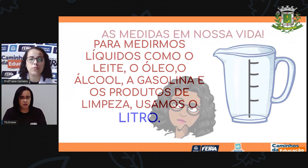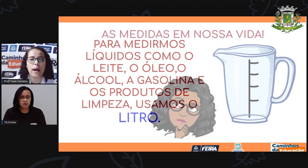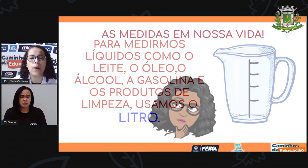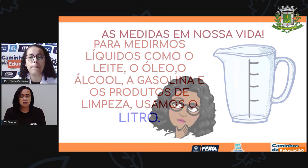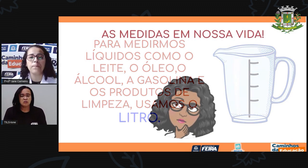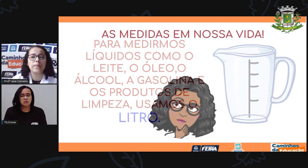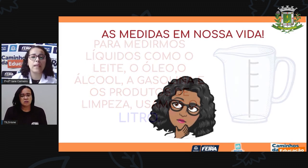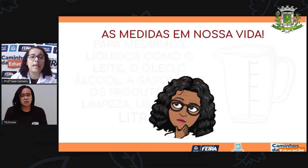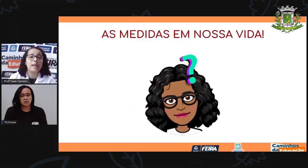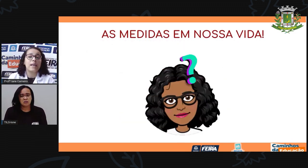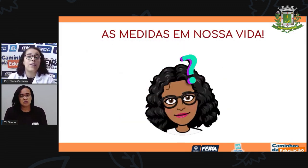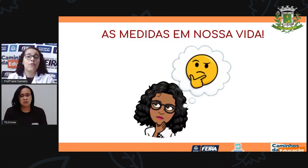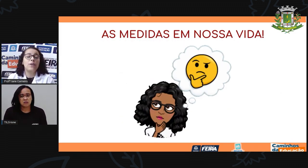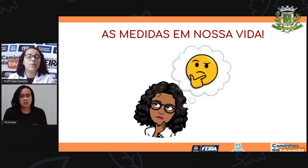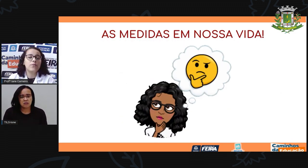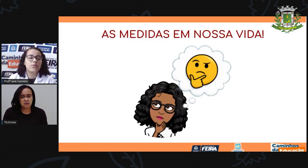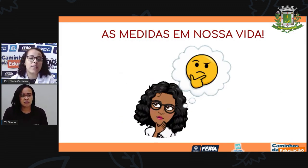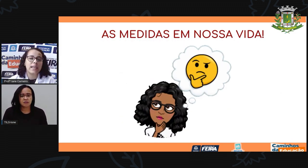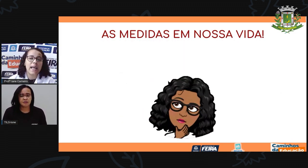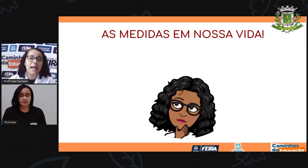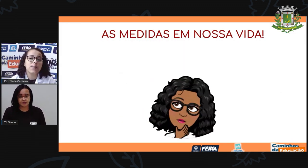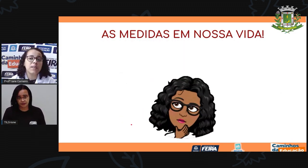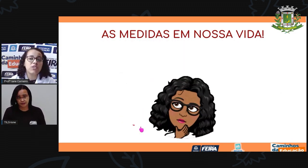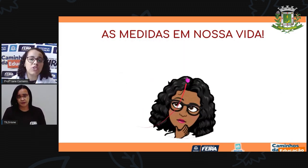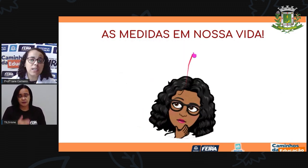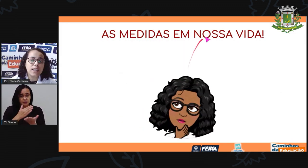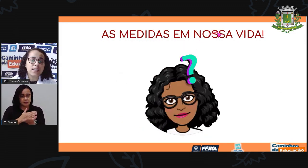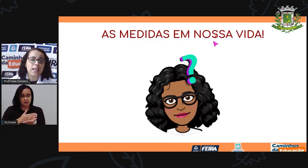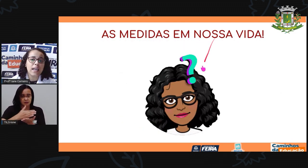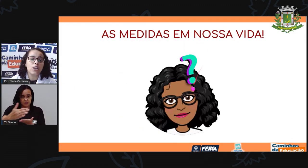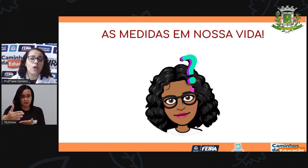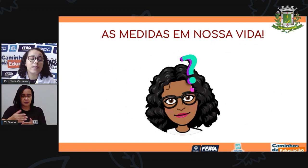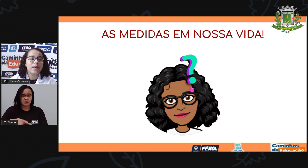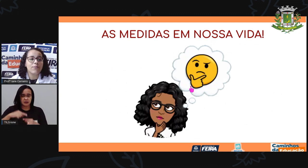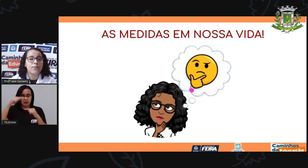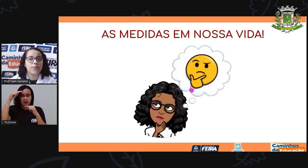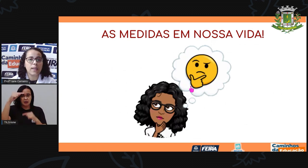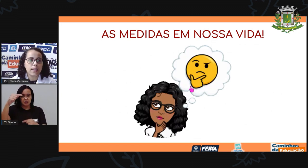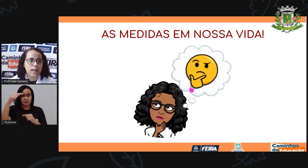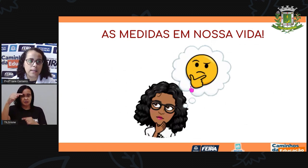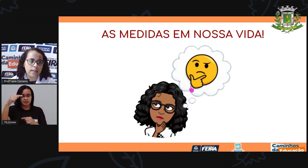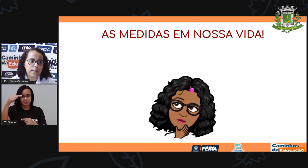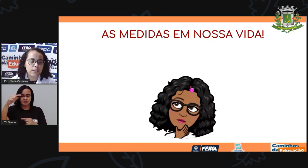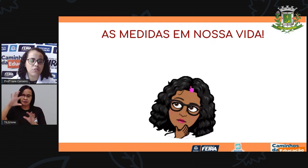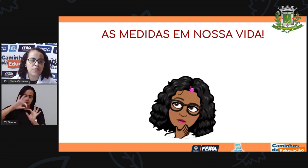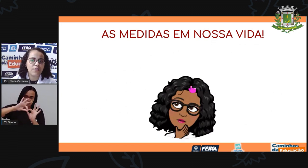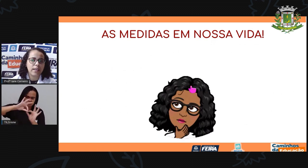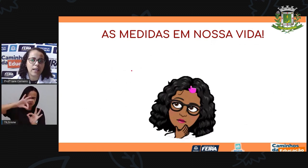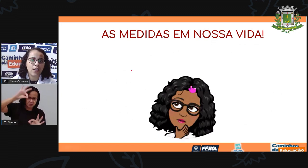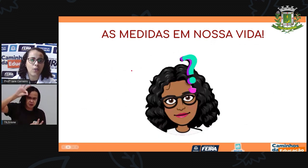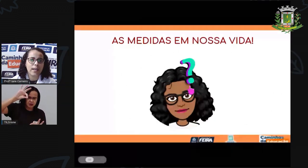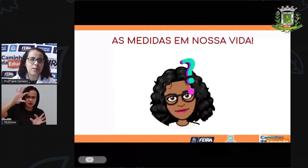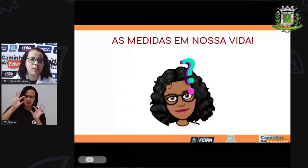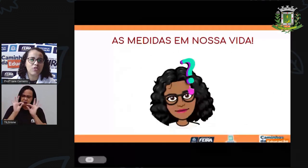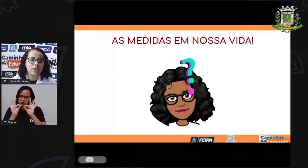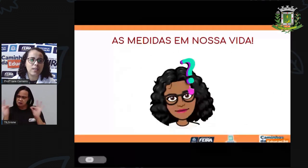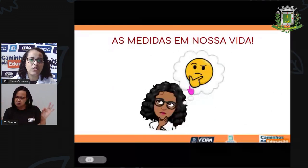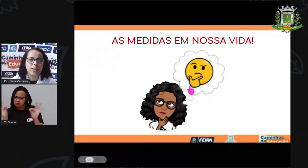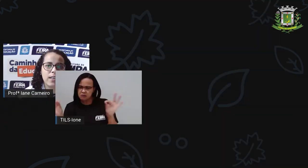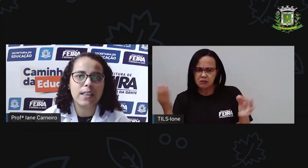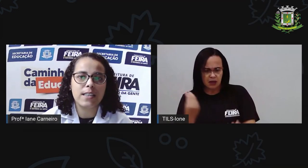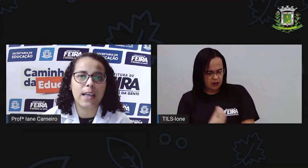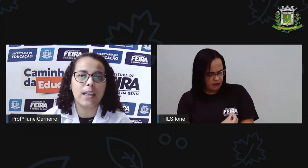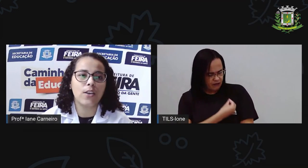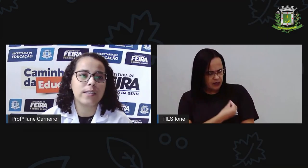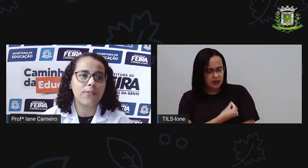continuar, ó. Vamos ver, né, as medidas em nossa vida, tá certo? A gente vai ver aqui agora as medidas